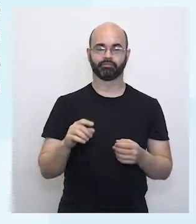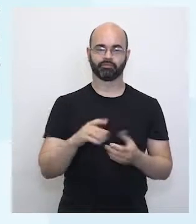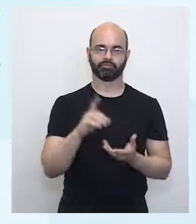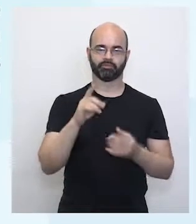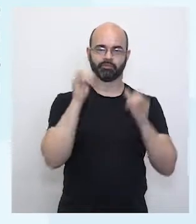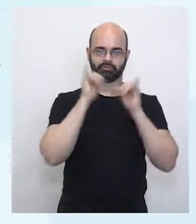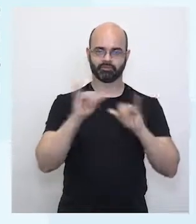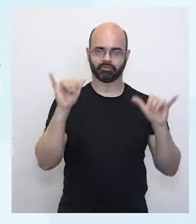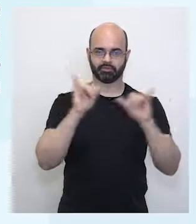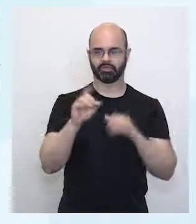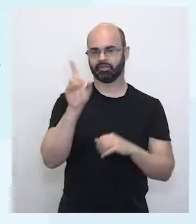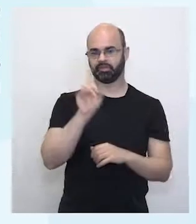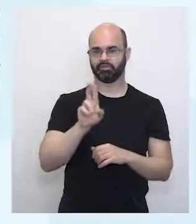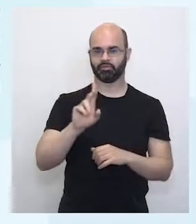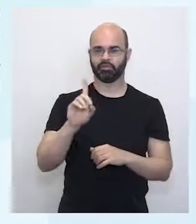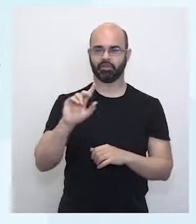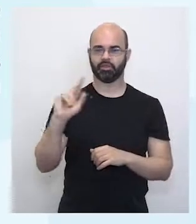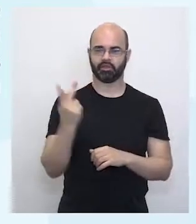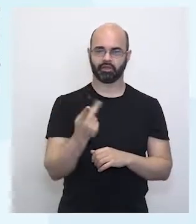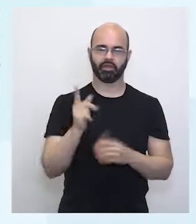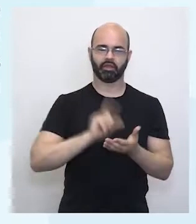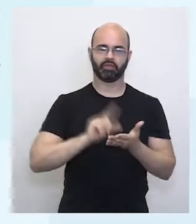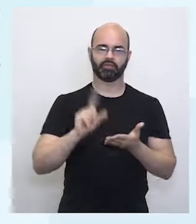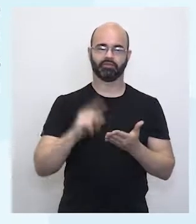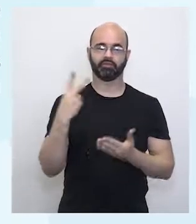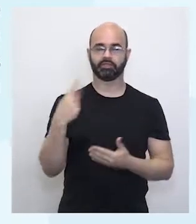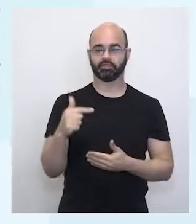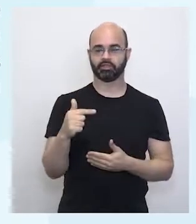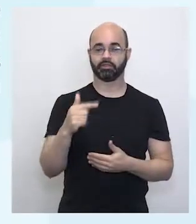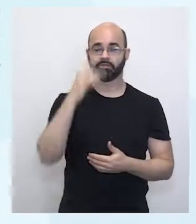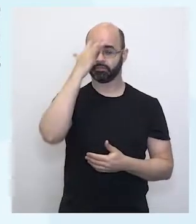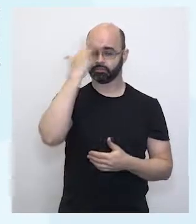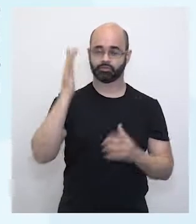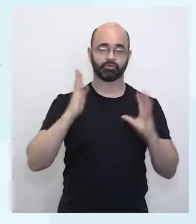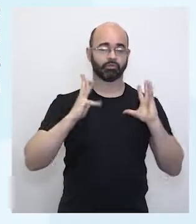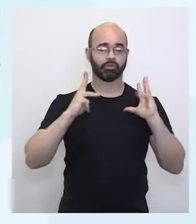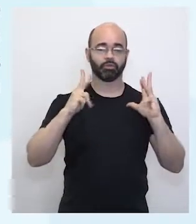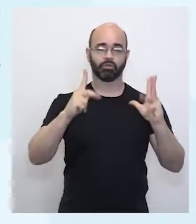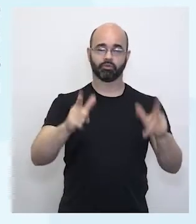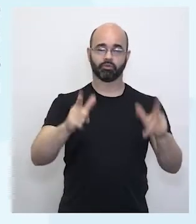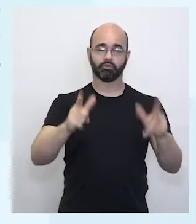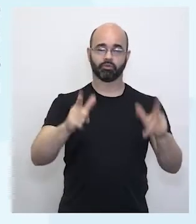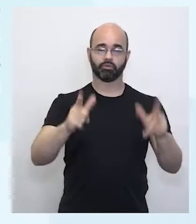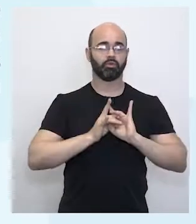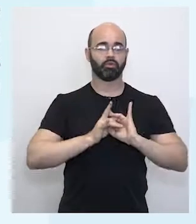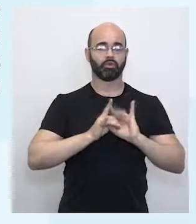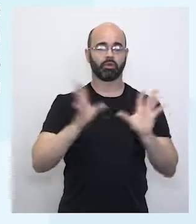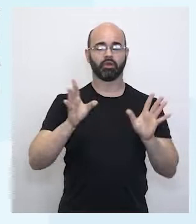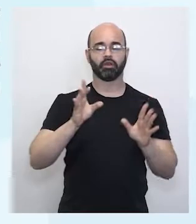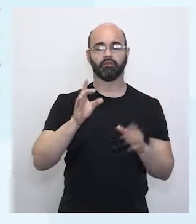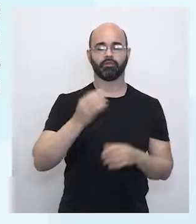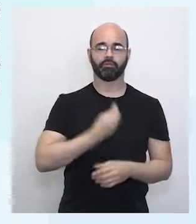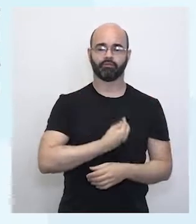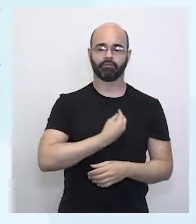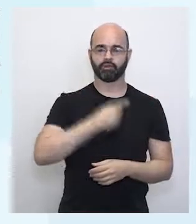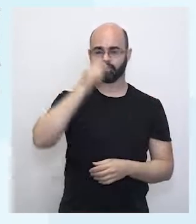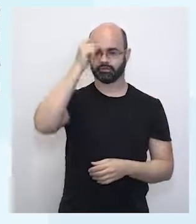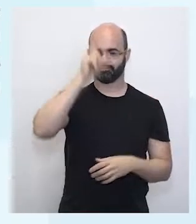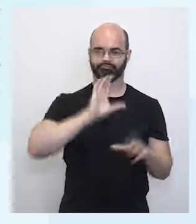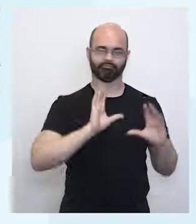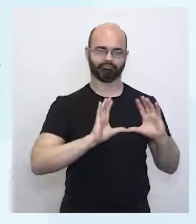Direitos Humanos, é o artigo 27. Toda pessoa tem o direito de tomar parte livremente na vida cultural